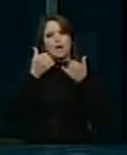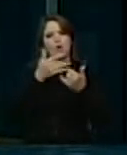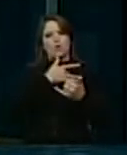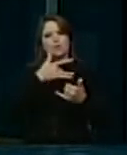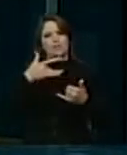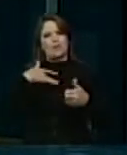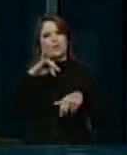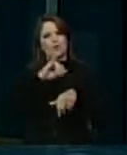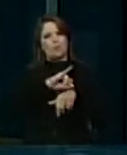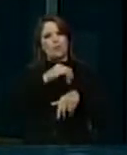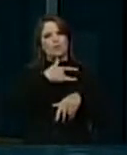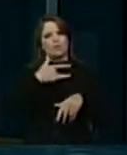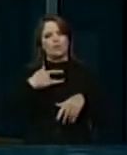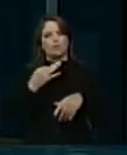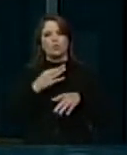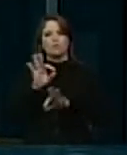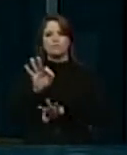saúde,